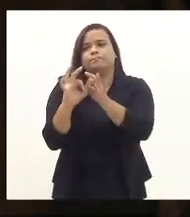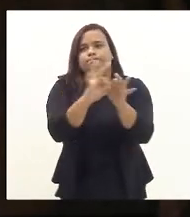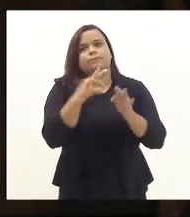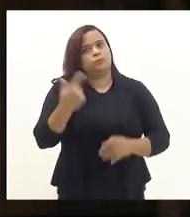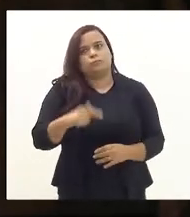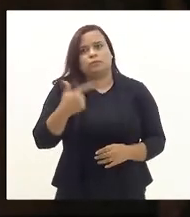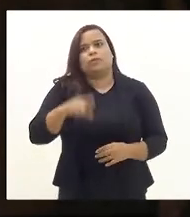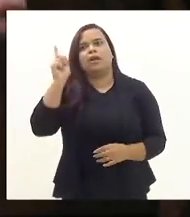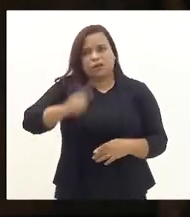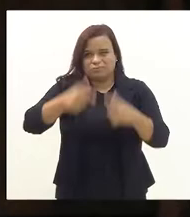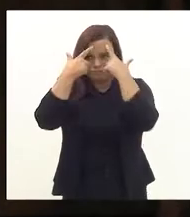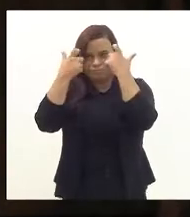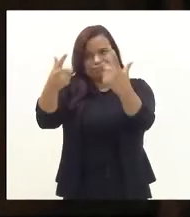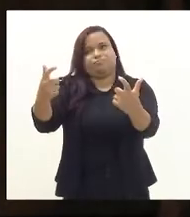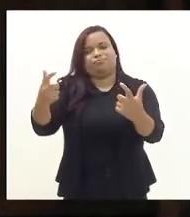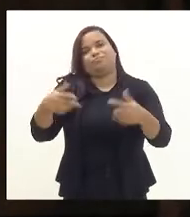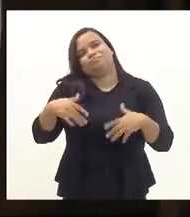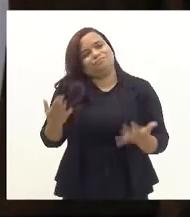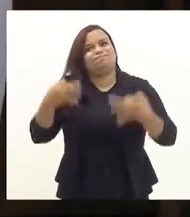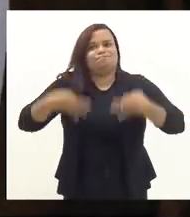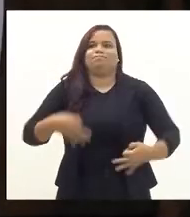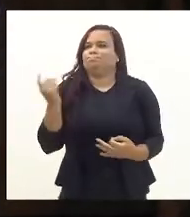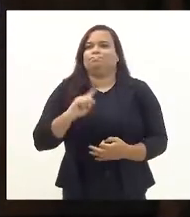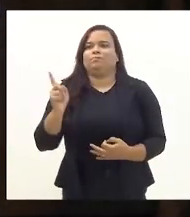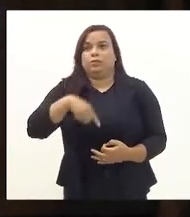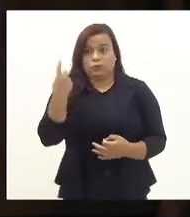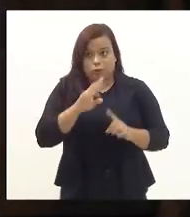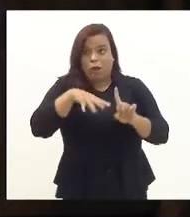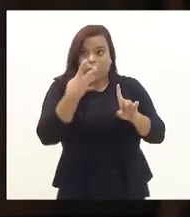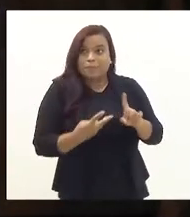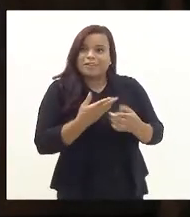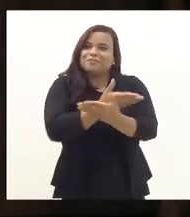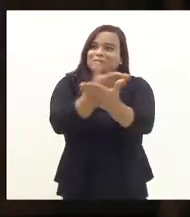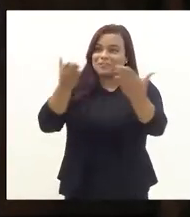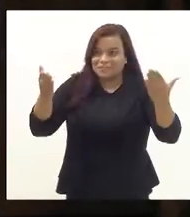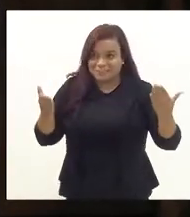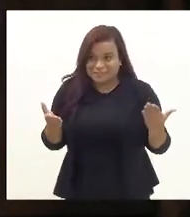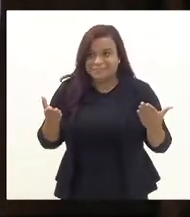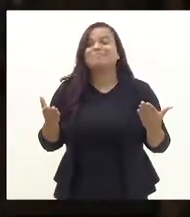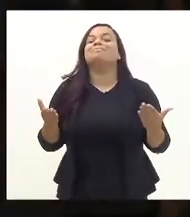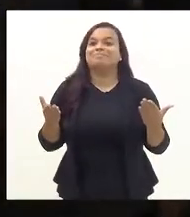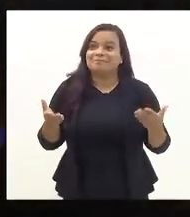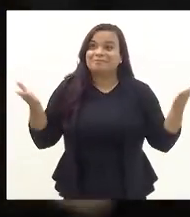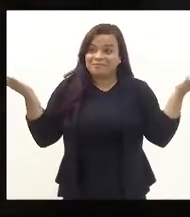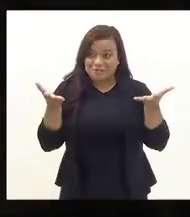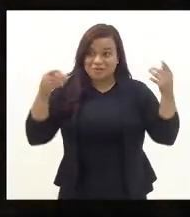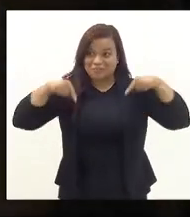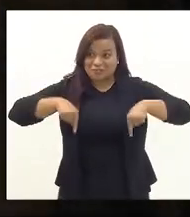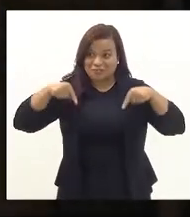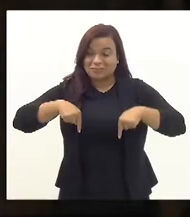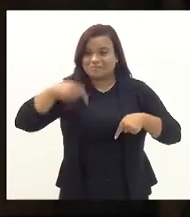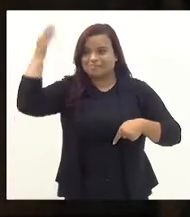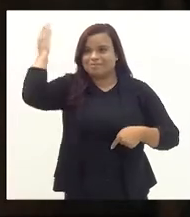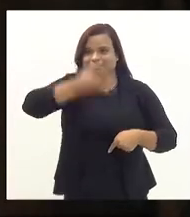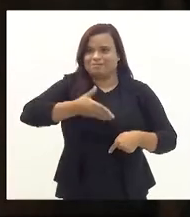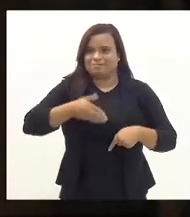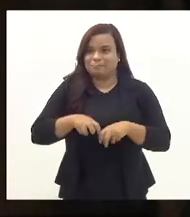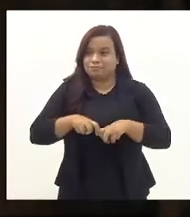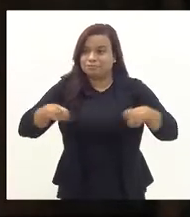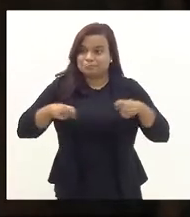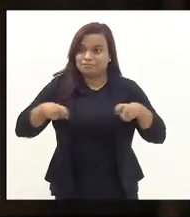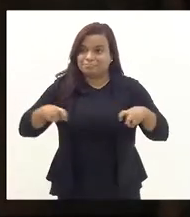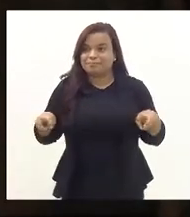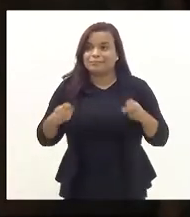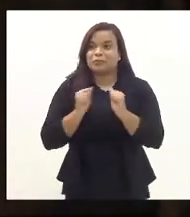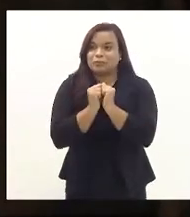isso é brutalidade. Então, nós estamos aqui para homenagear vocês, que ao estarem hoje aqui, sentados,